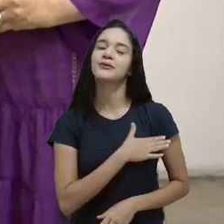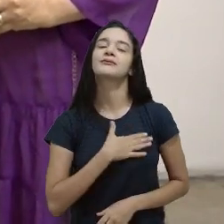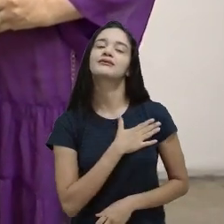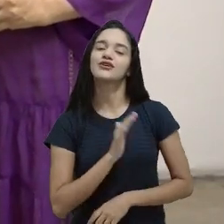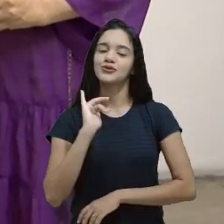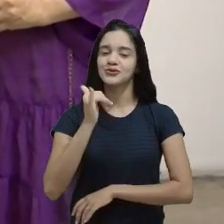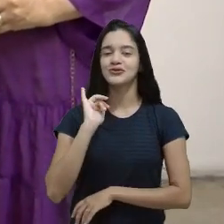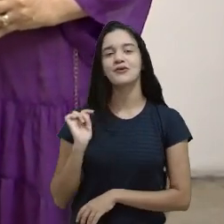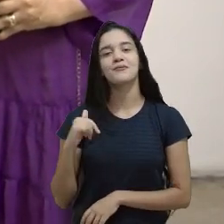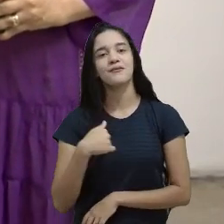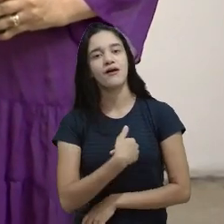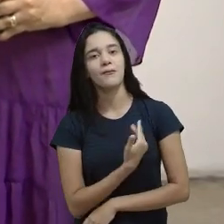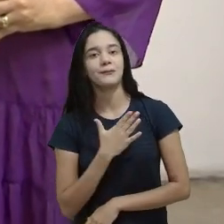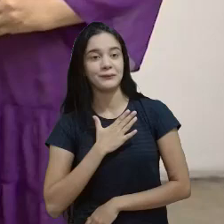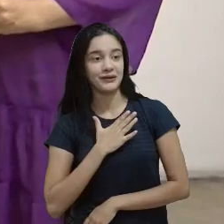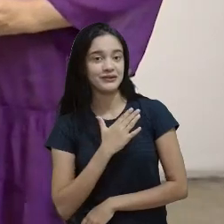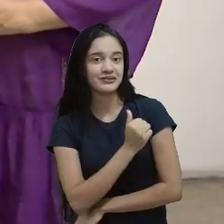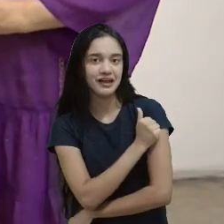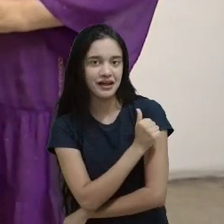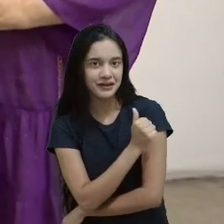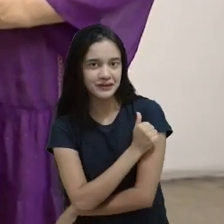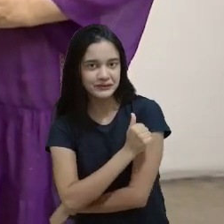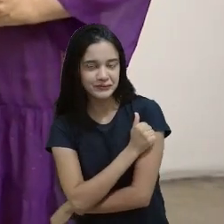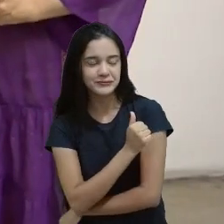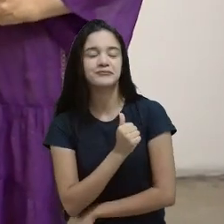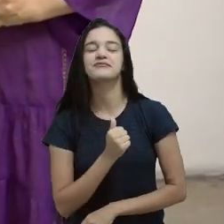meus estudantes, né, para minhas estudantes.